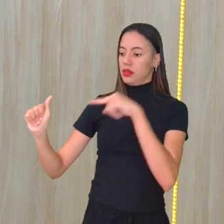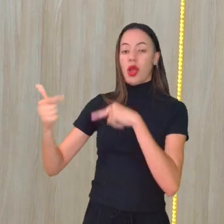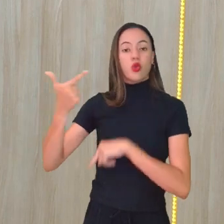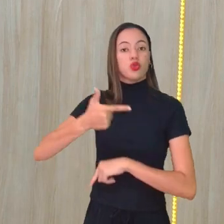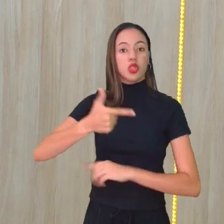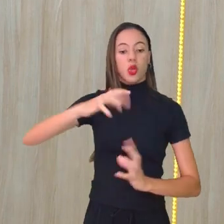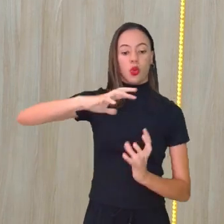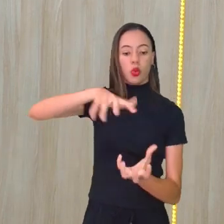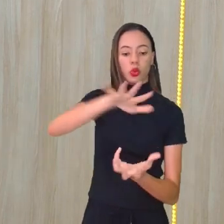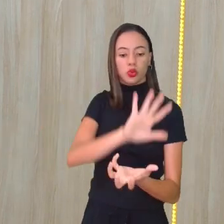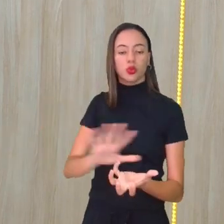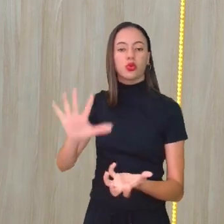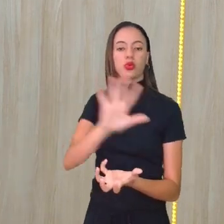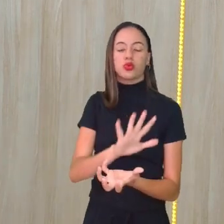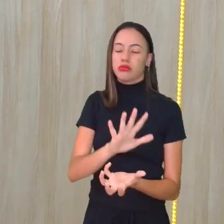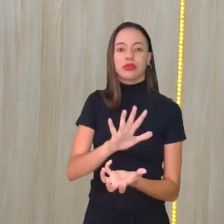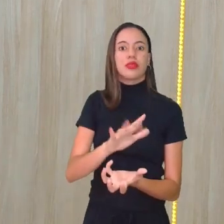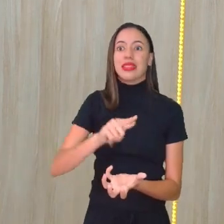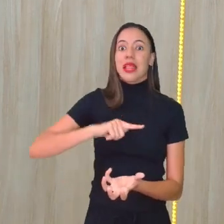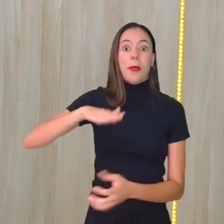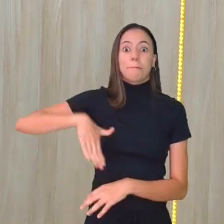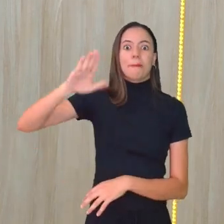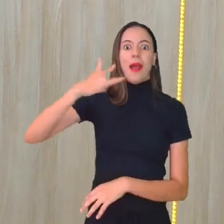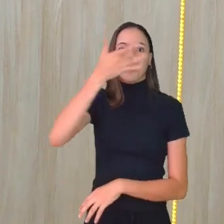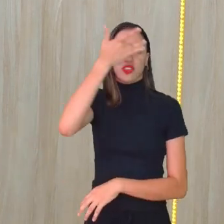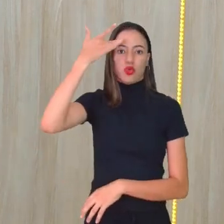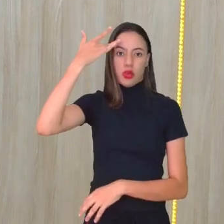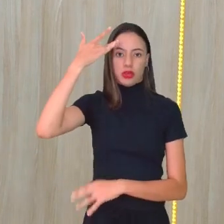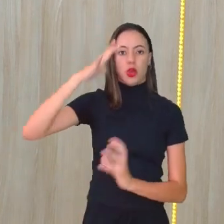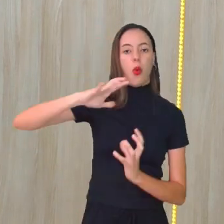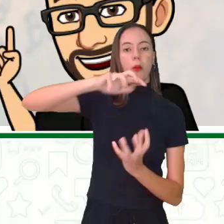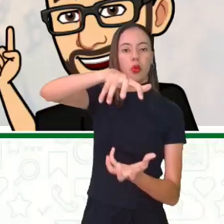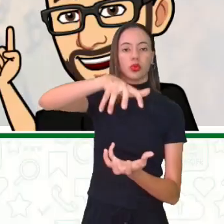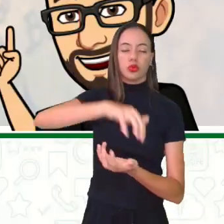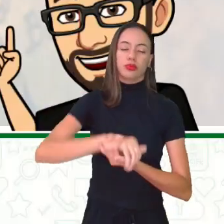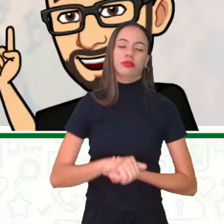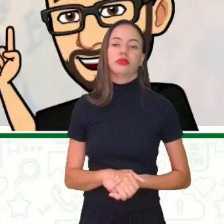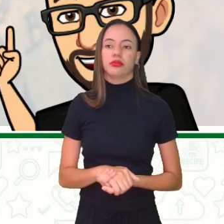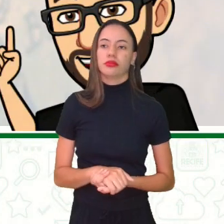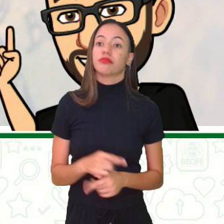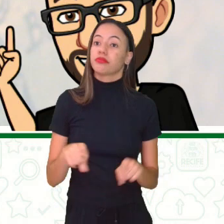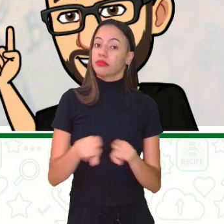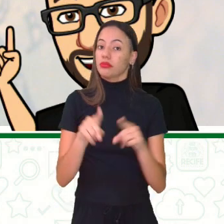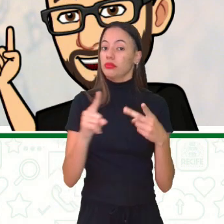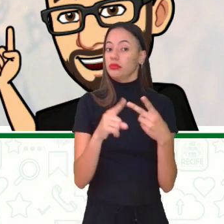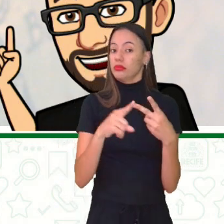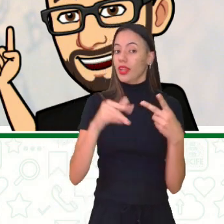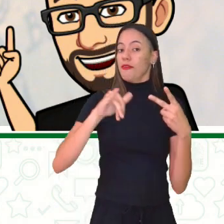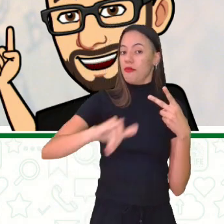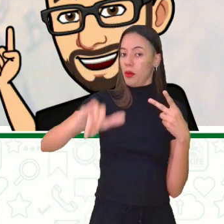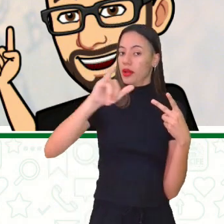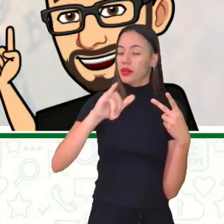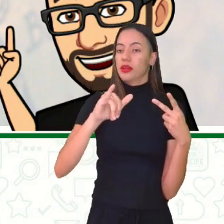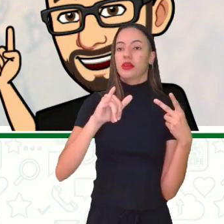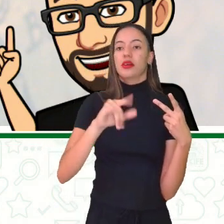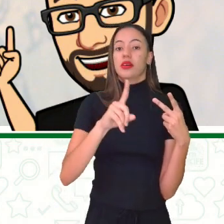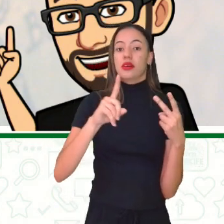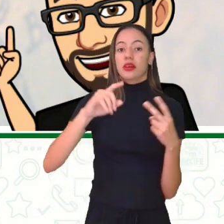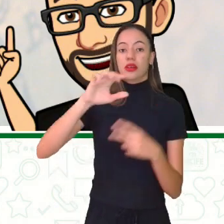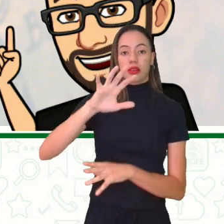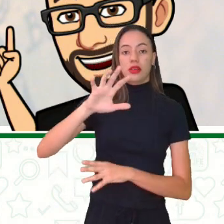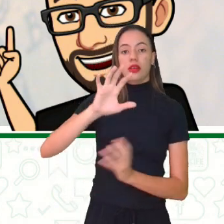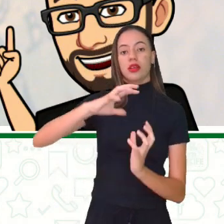continente mais populoso da Terra. E uma outra questão é que esse